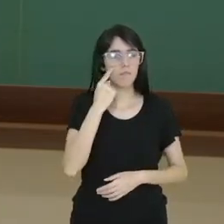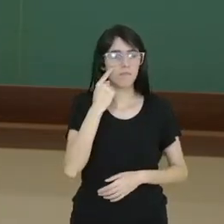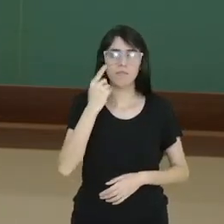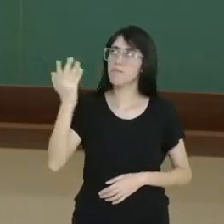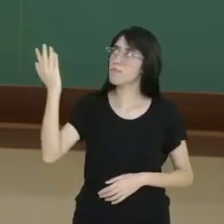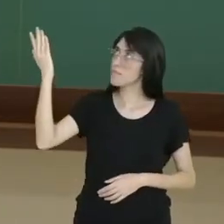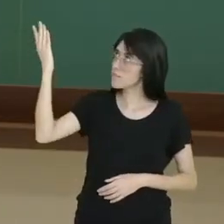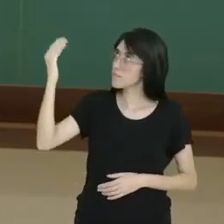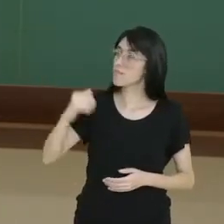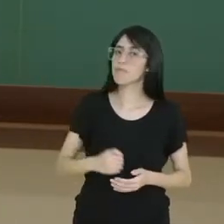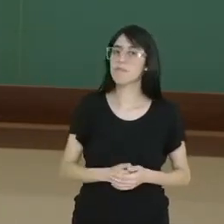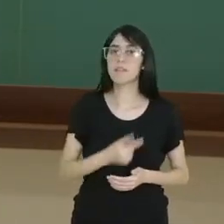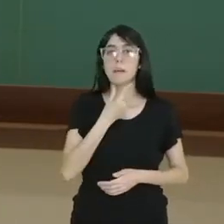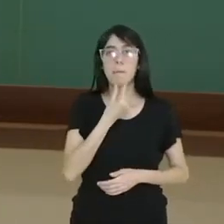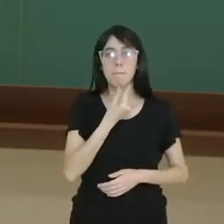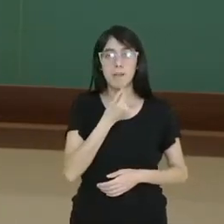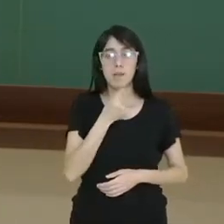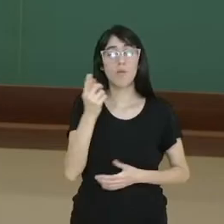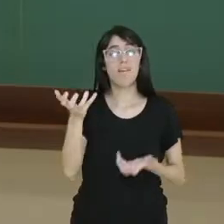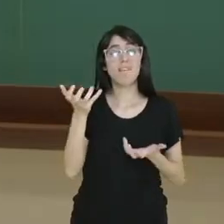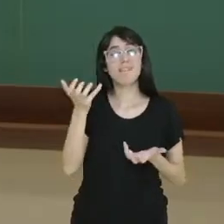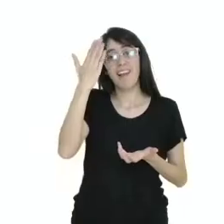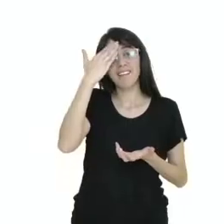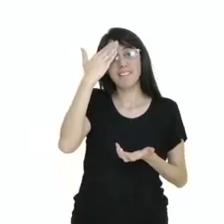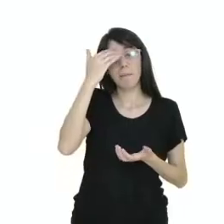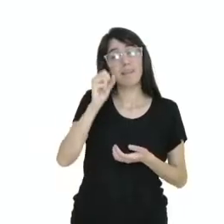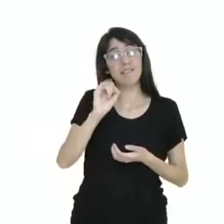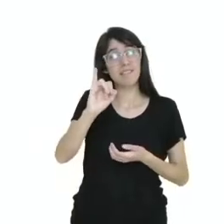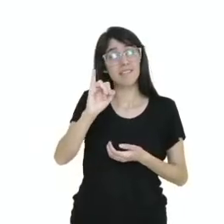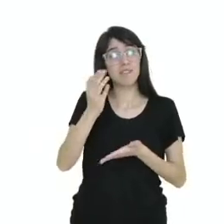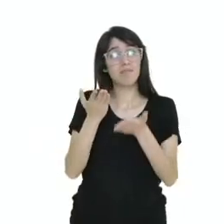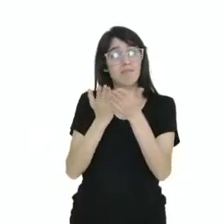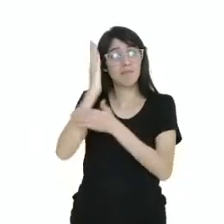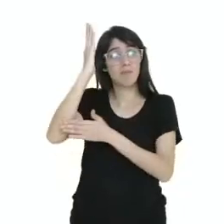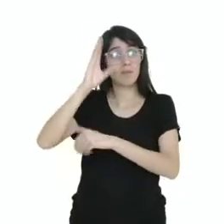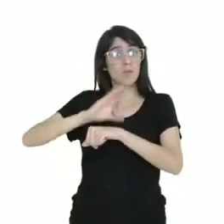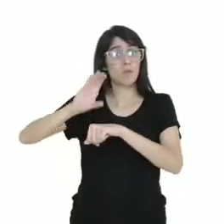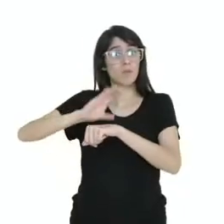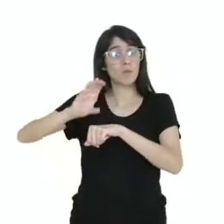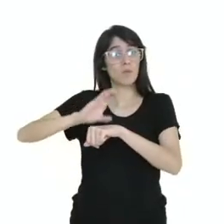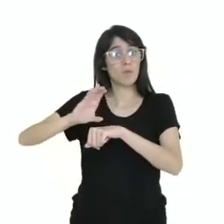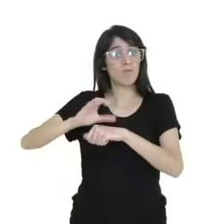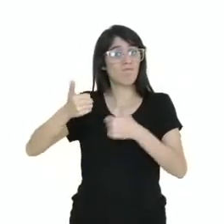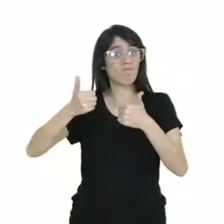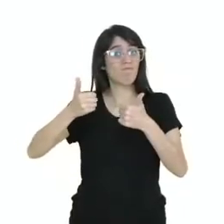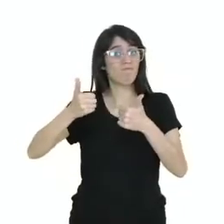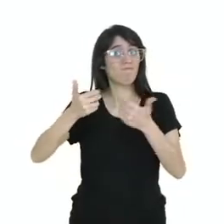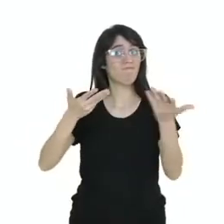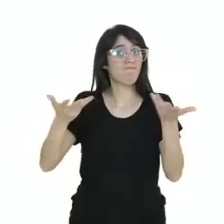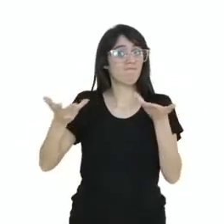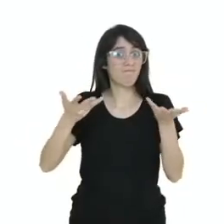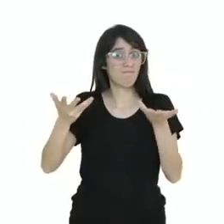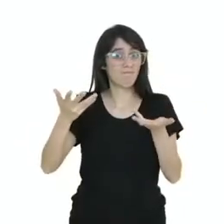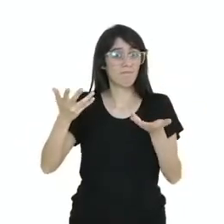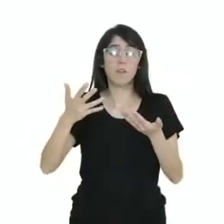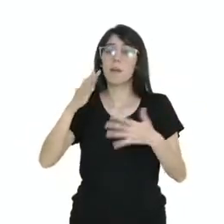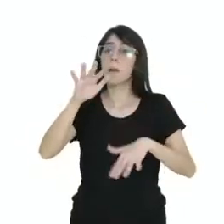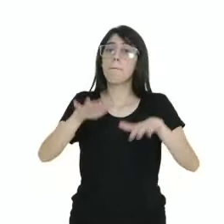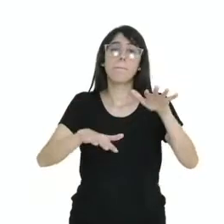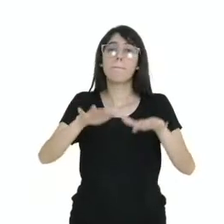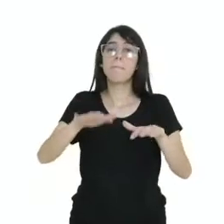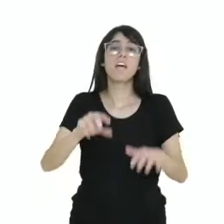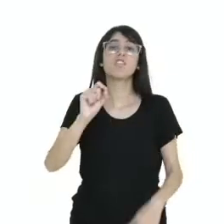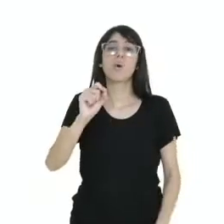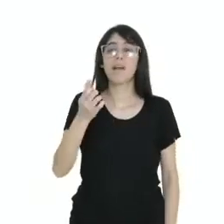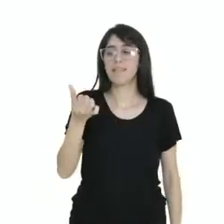aqui do nosso amigo Maurício. Ele quer saber se será aprovado num curso que está fazendo. A média de aprovação desse